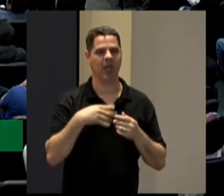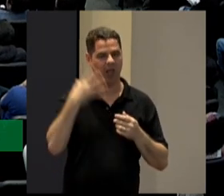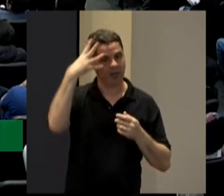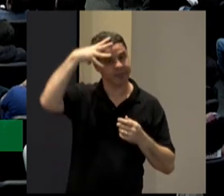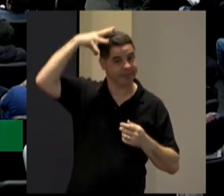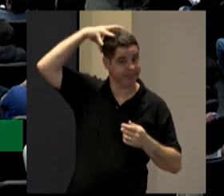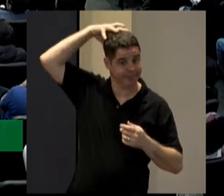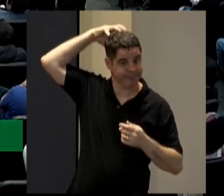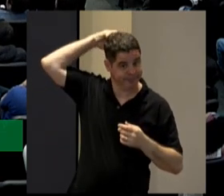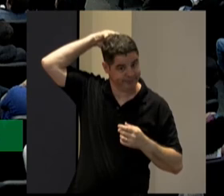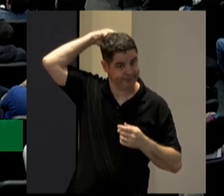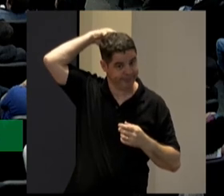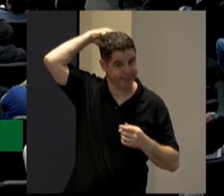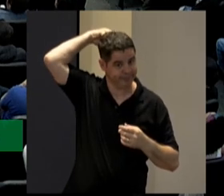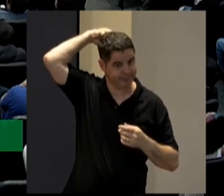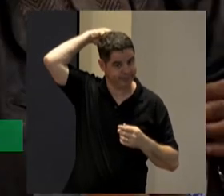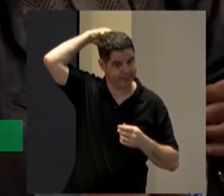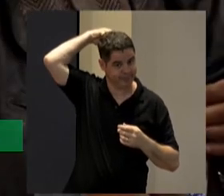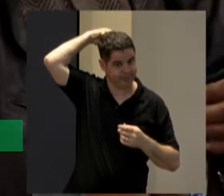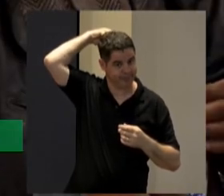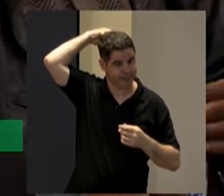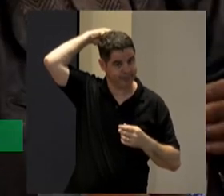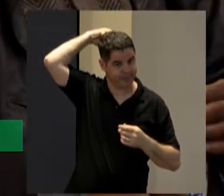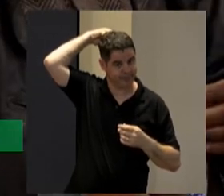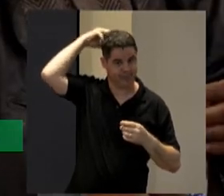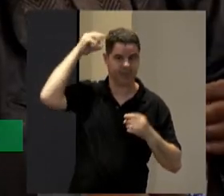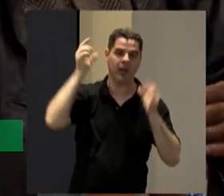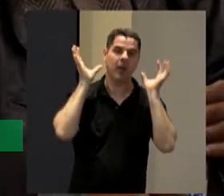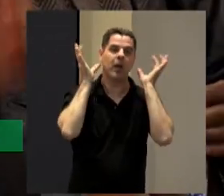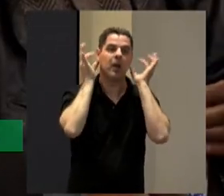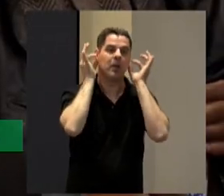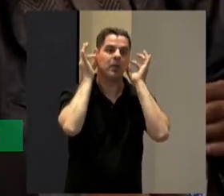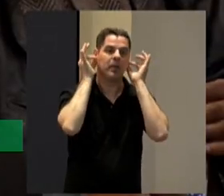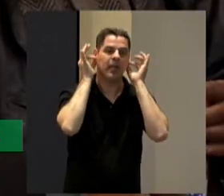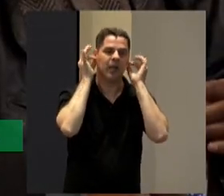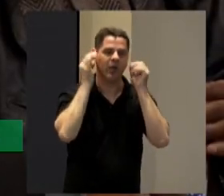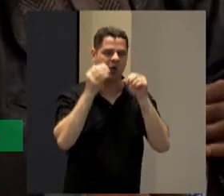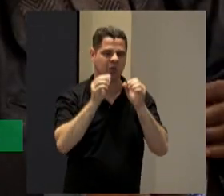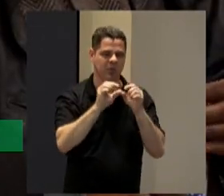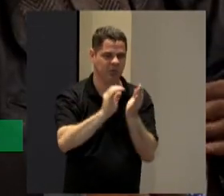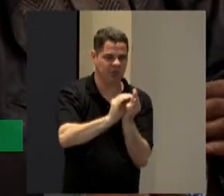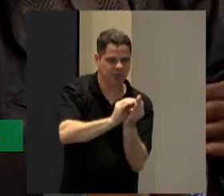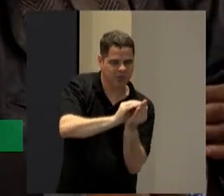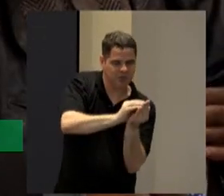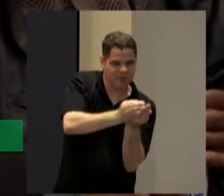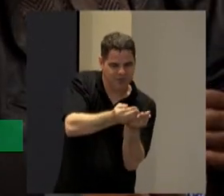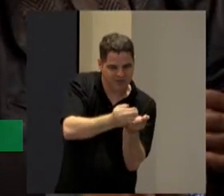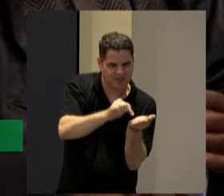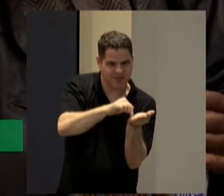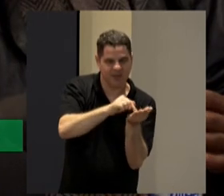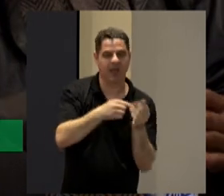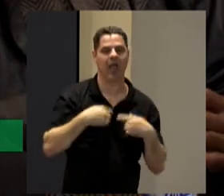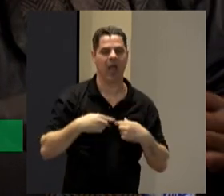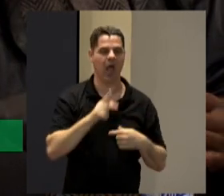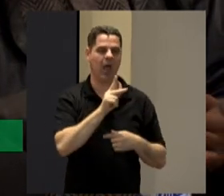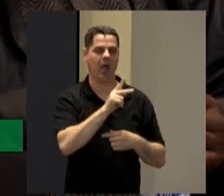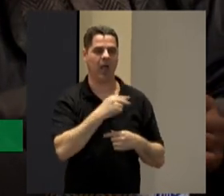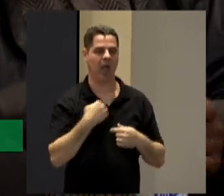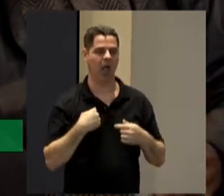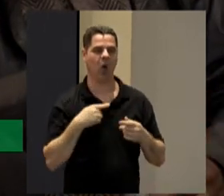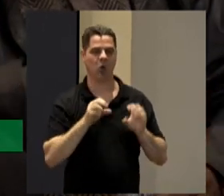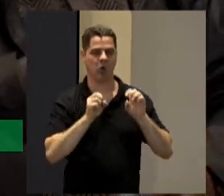preso e de brincos com uma pérolazinha. É, sou professora de anos